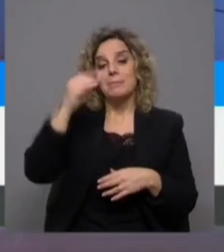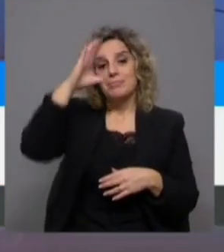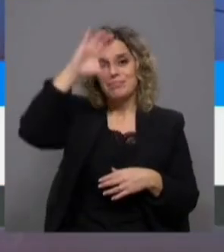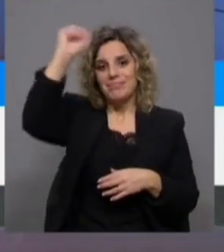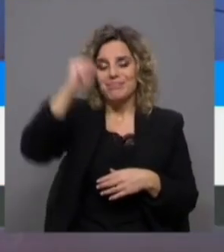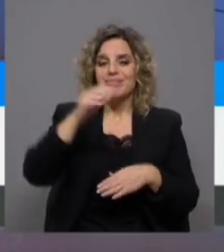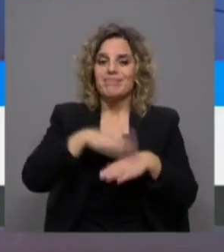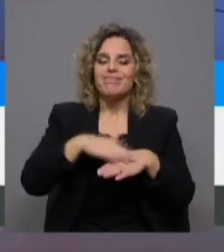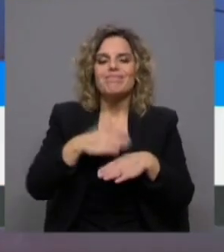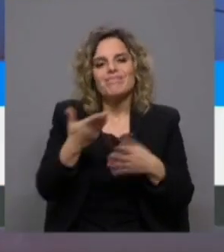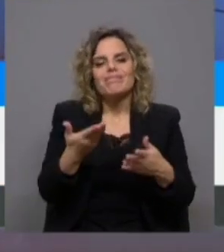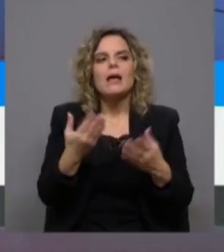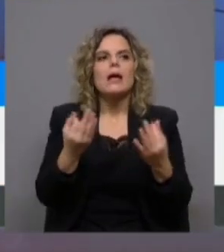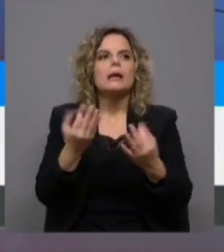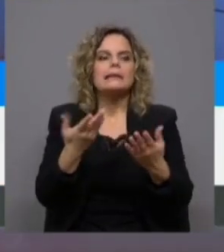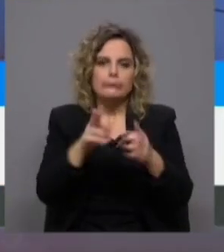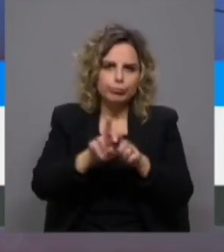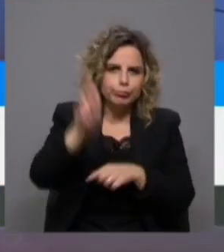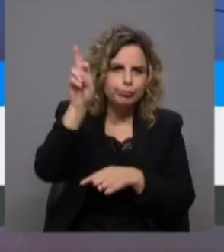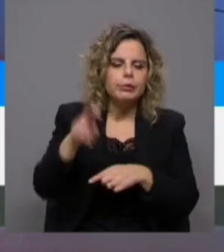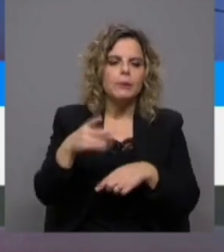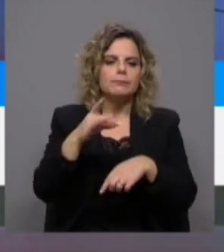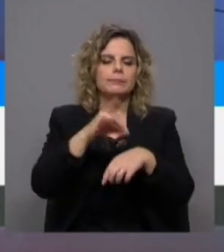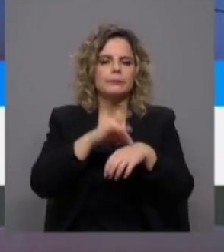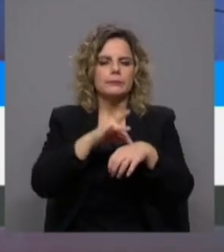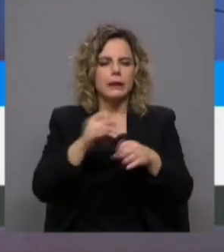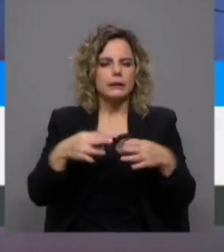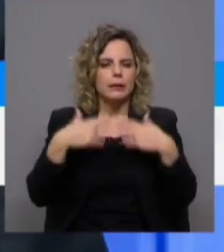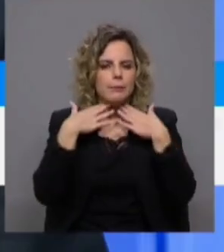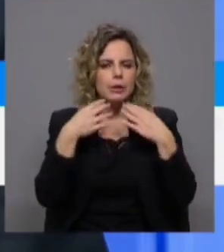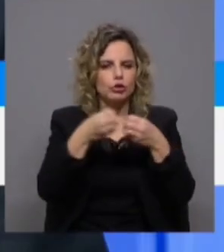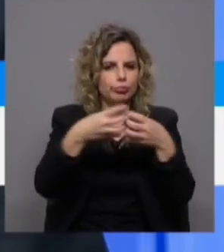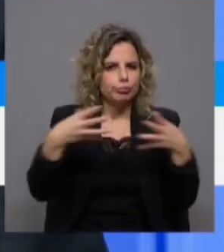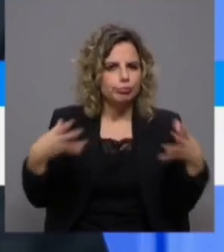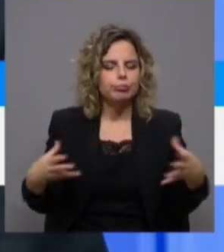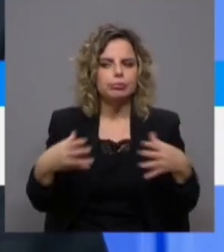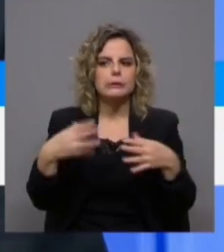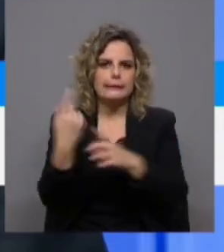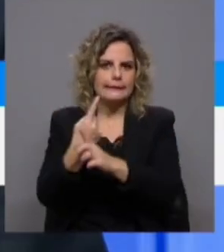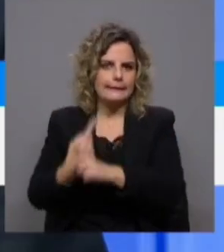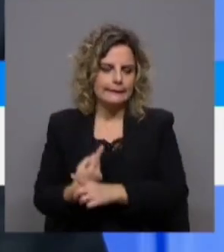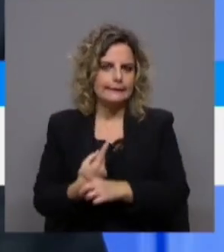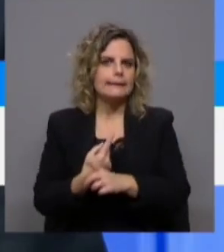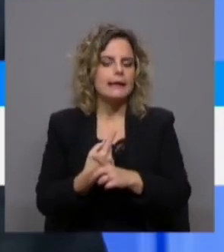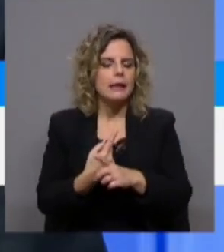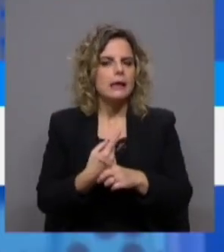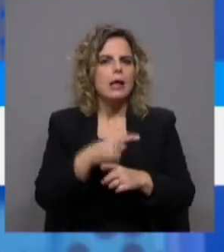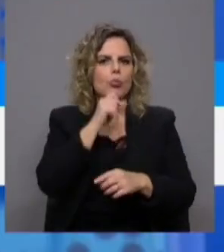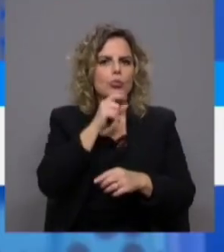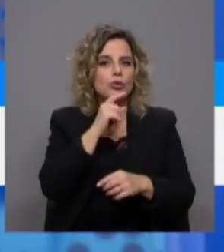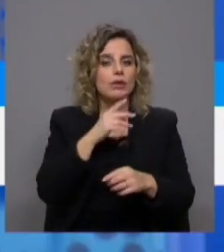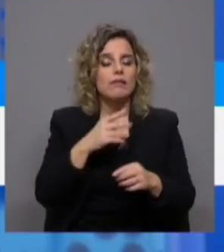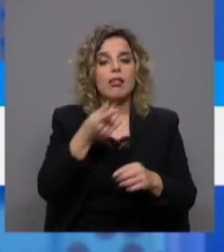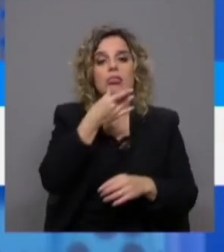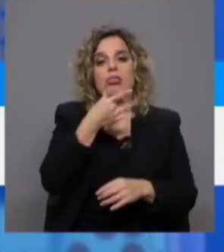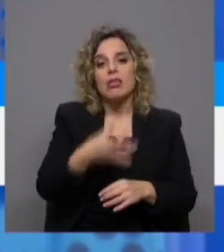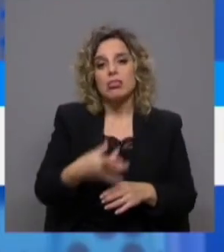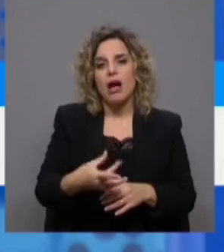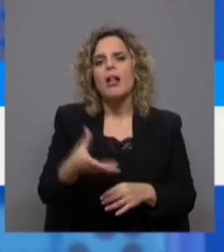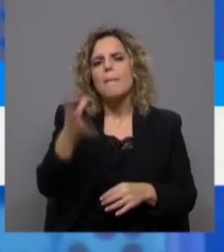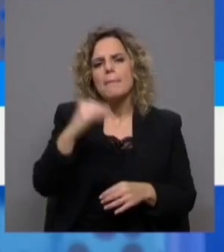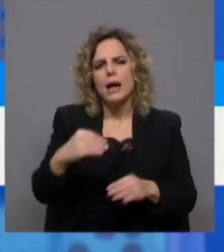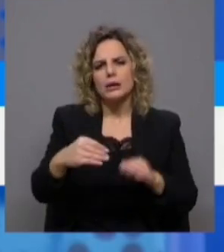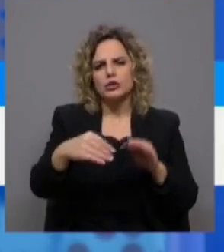estamos assistir de novas infrações mais internamentos poderá haver uma necessidade de mais restrições até o natal